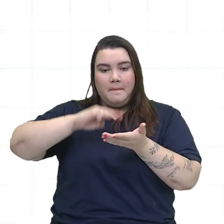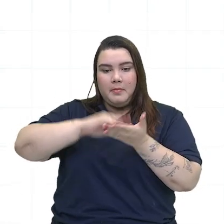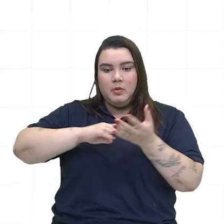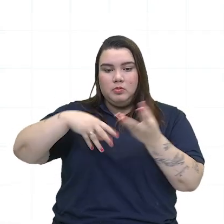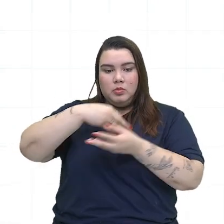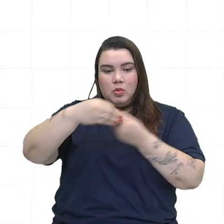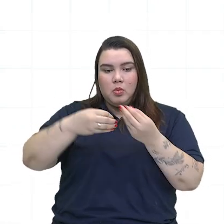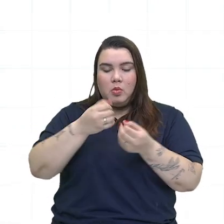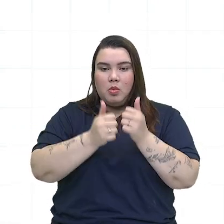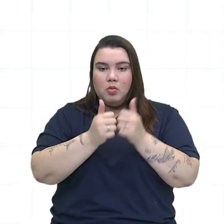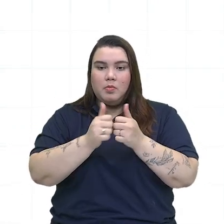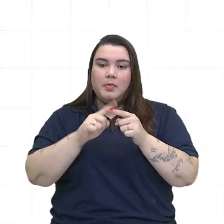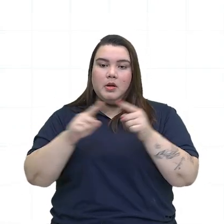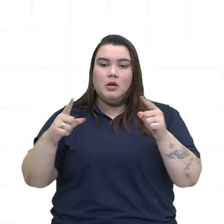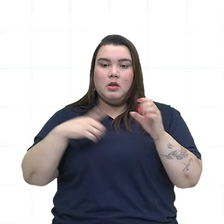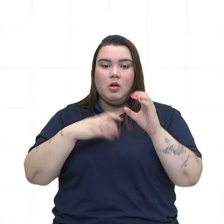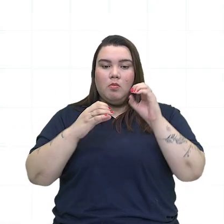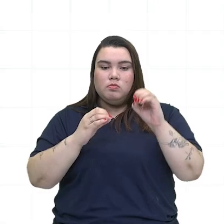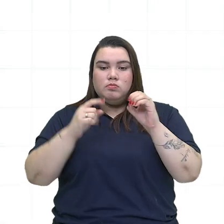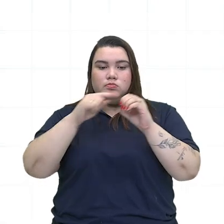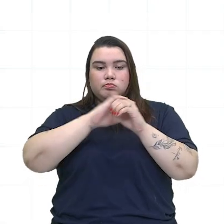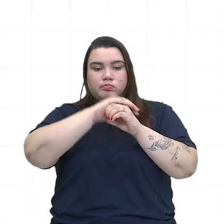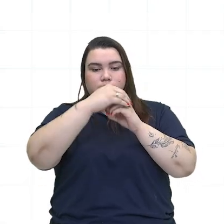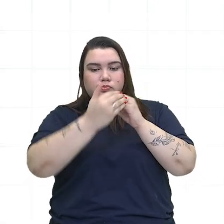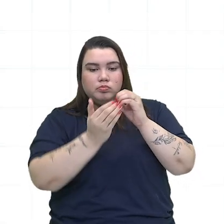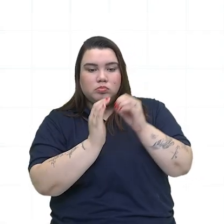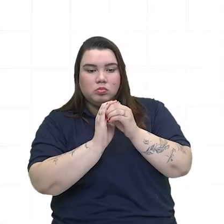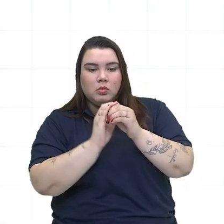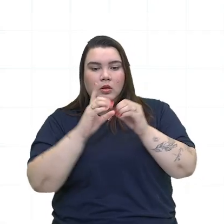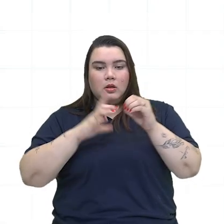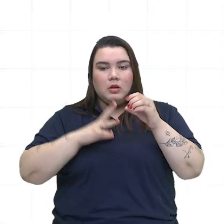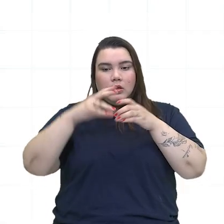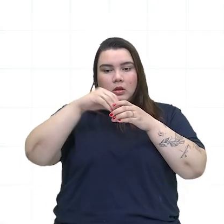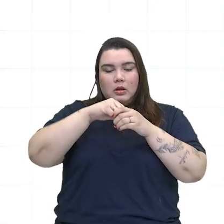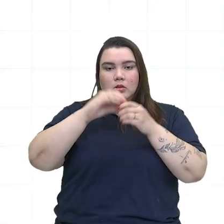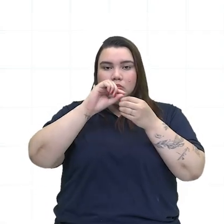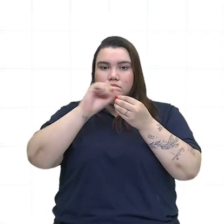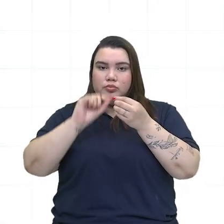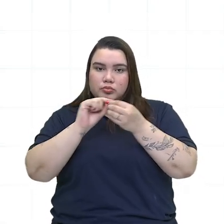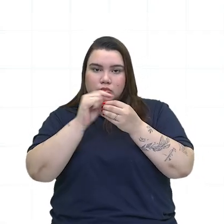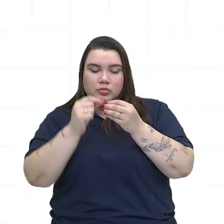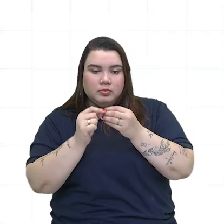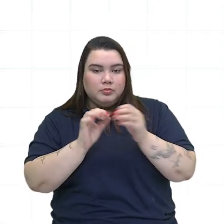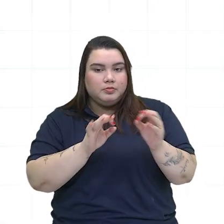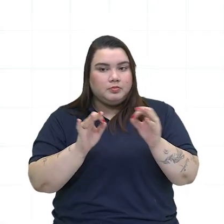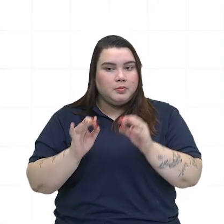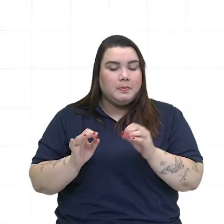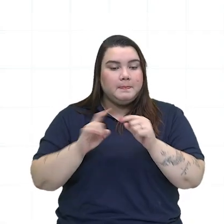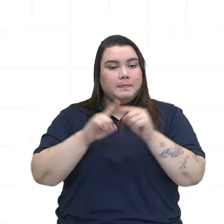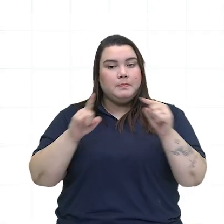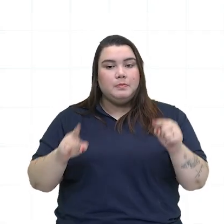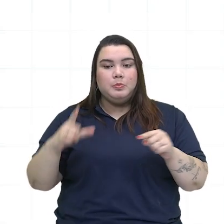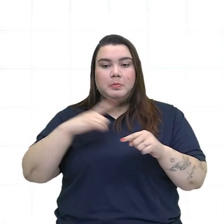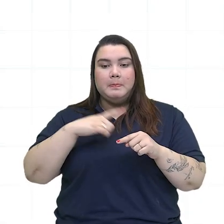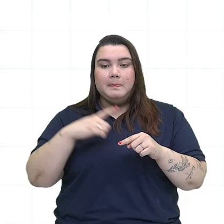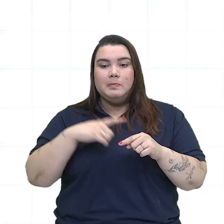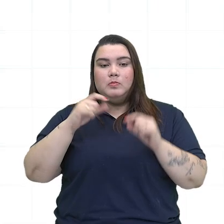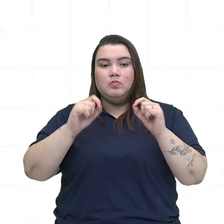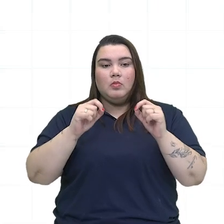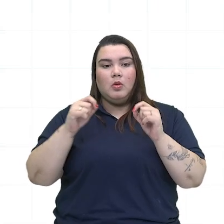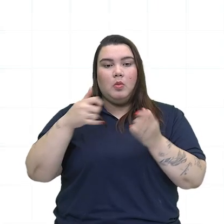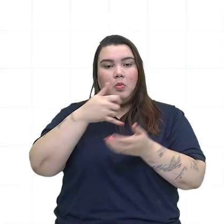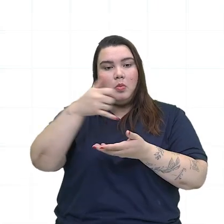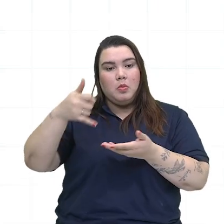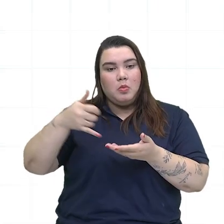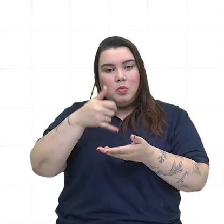ao arroz, mantém suas características viçosas e sua polpa com pequenas sementes. Mas nós temos aí também o